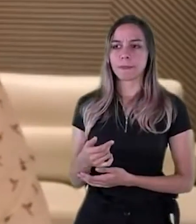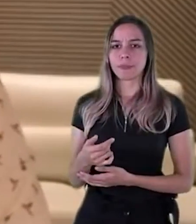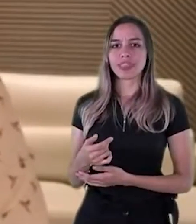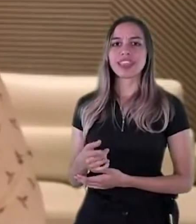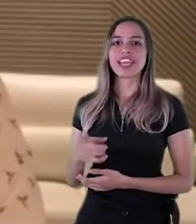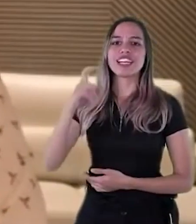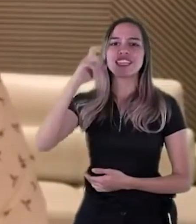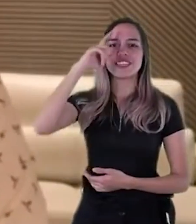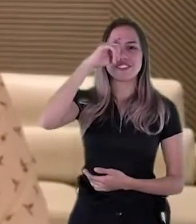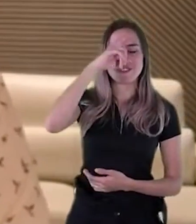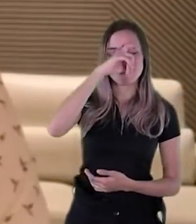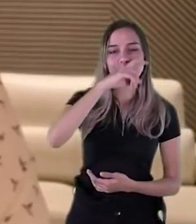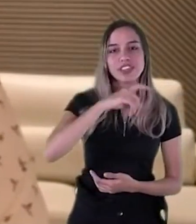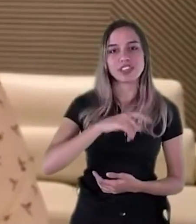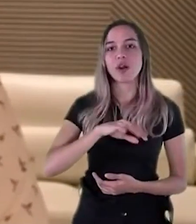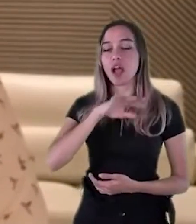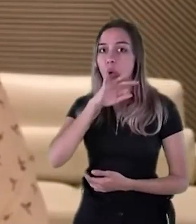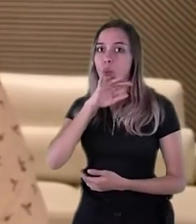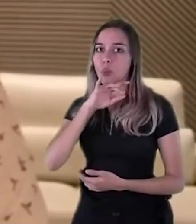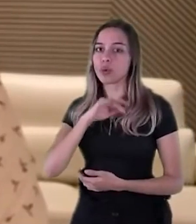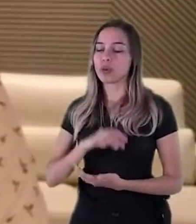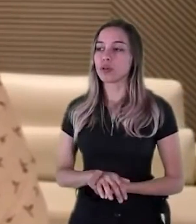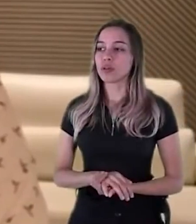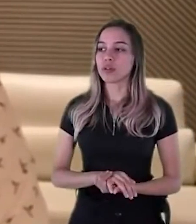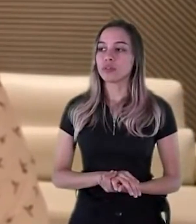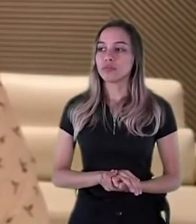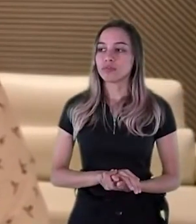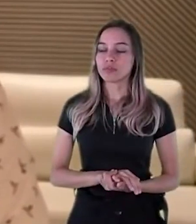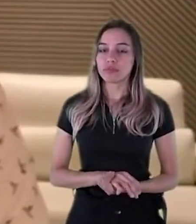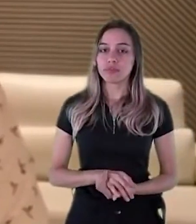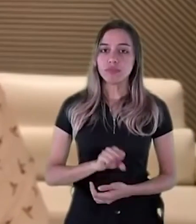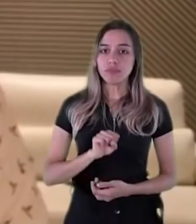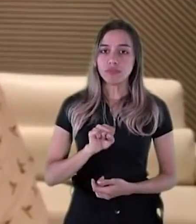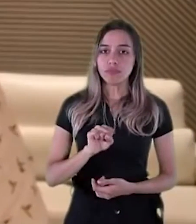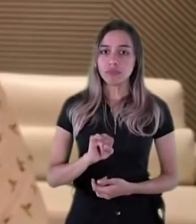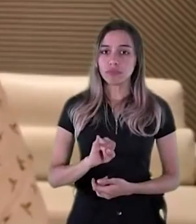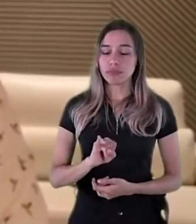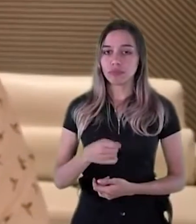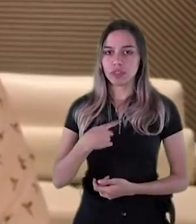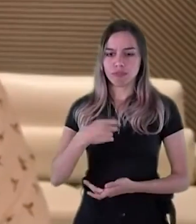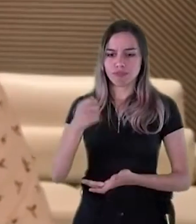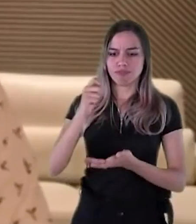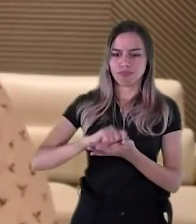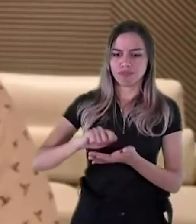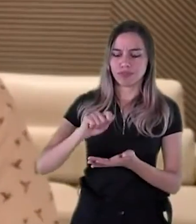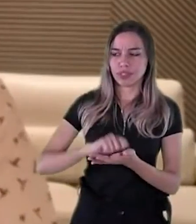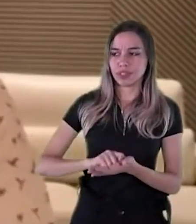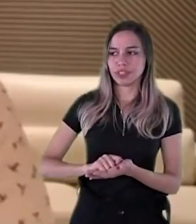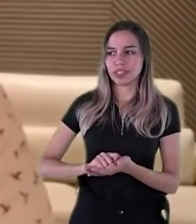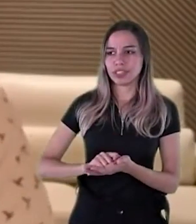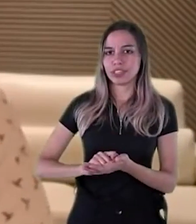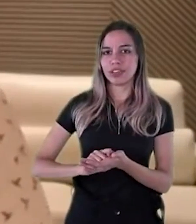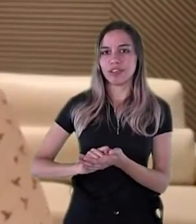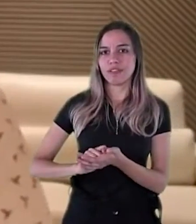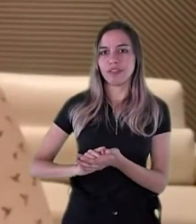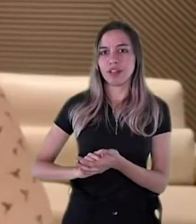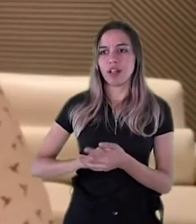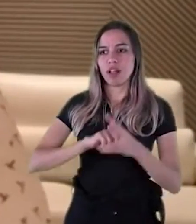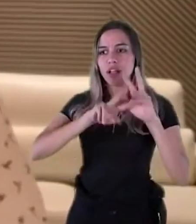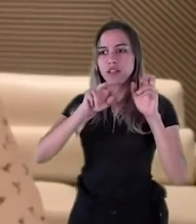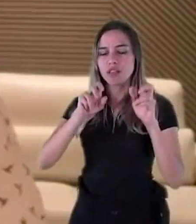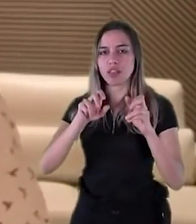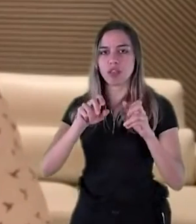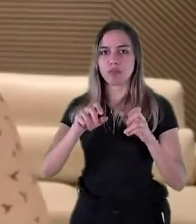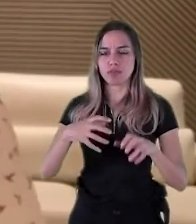de compaixão, dificilmente eu serei um escritor solidário. Eu acho que é o princípio de